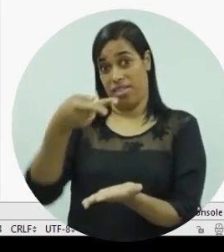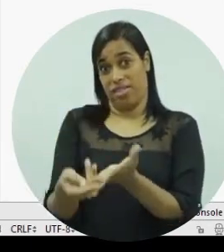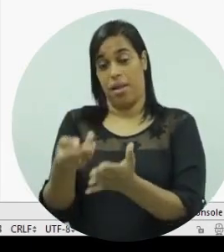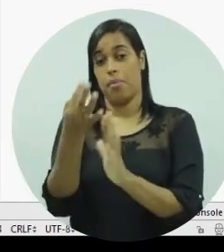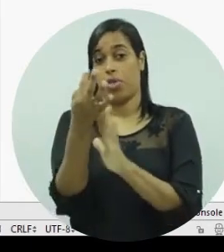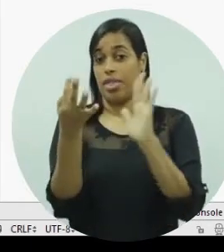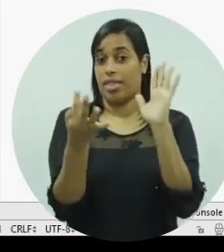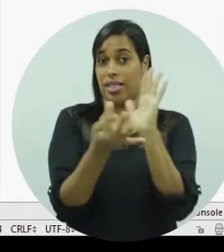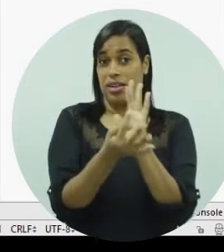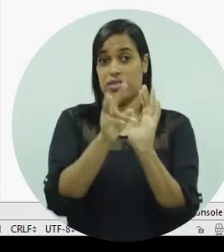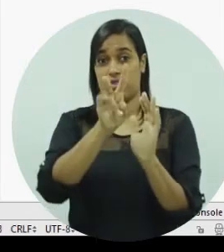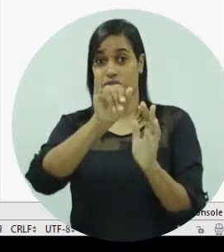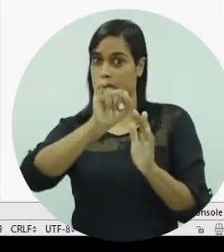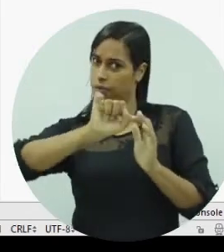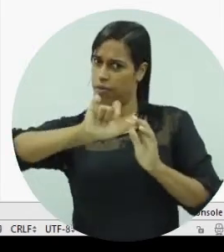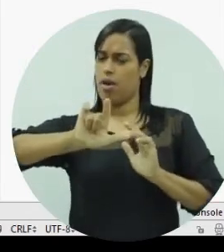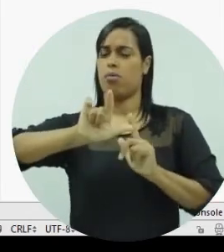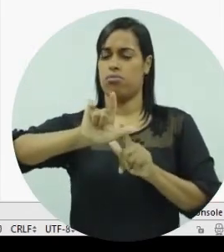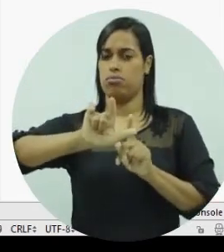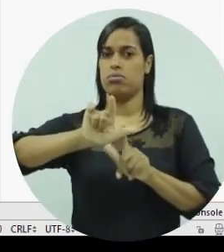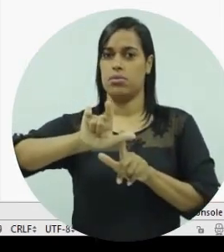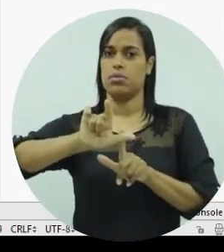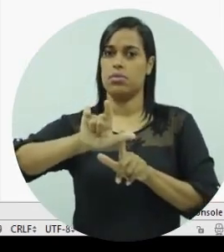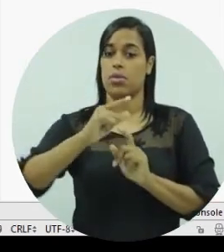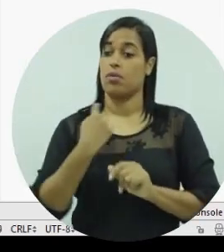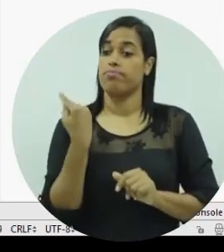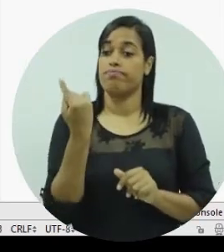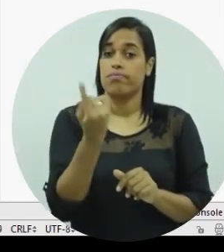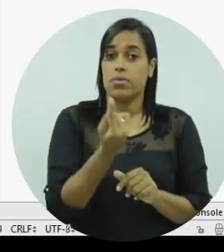quê? Porque na nossa